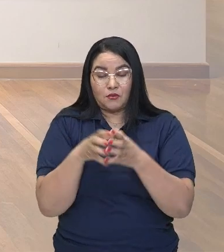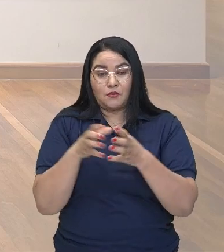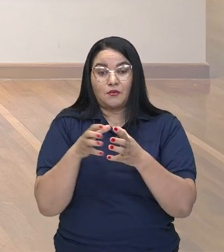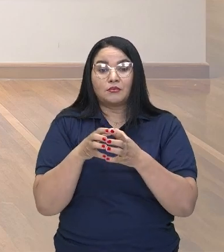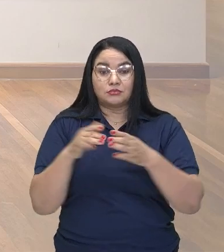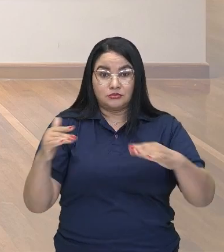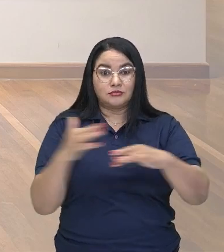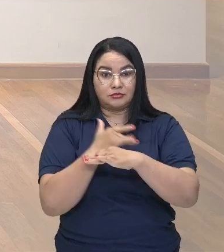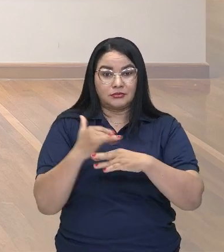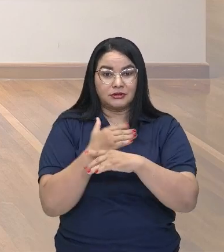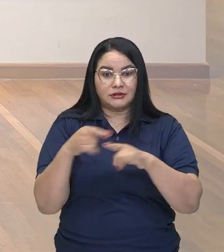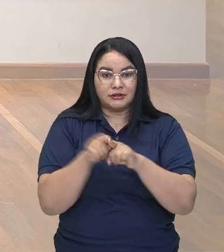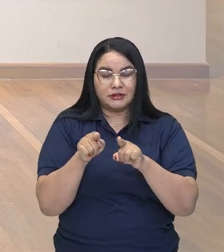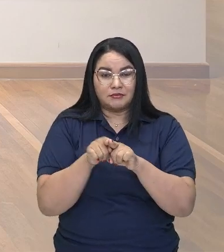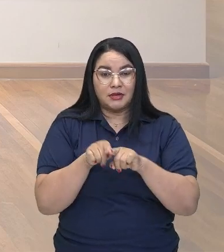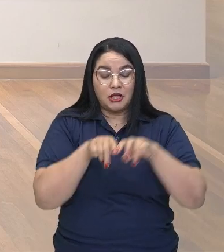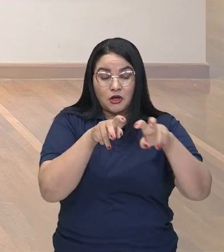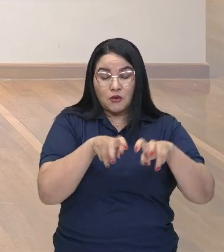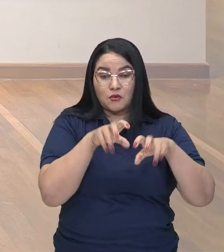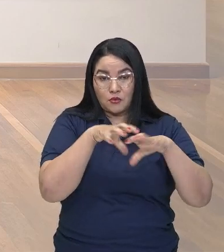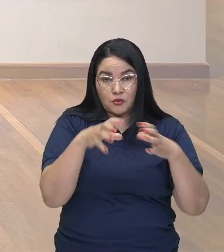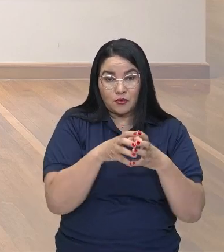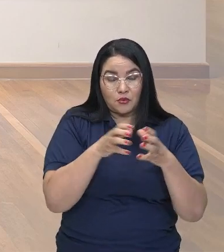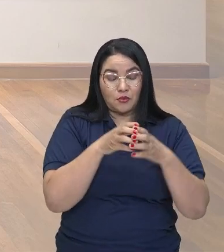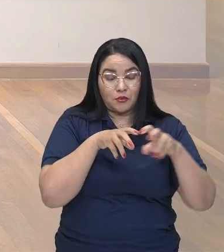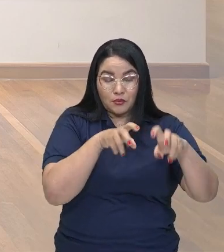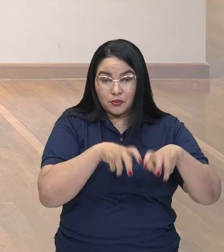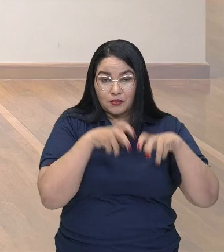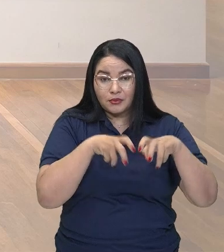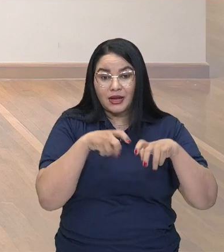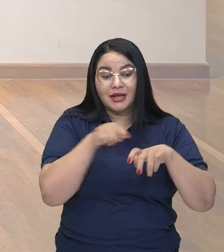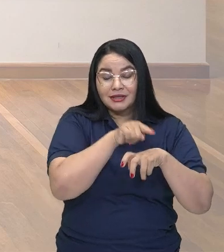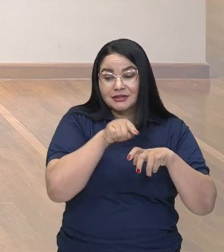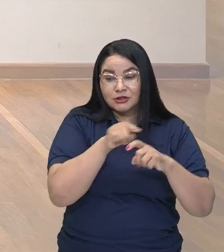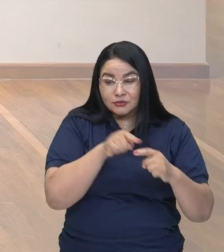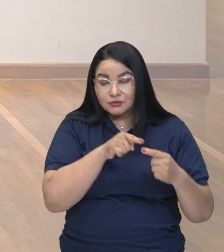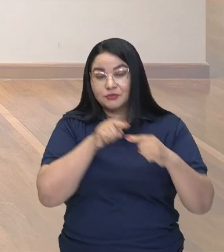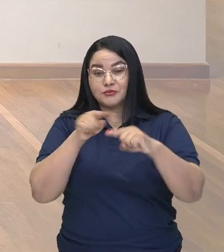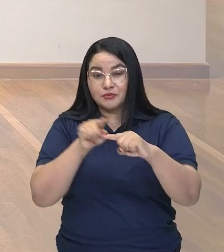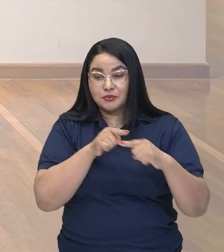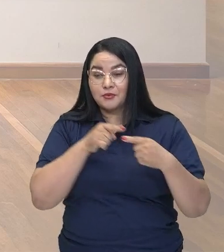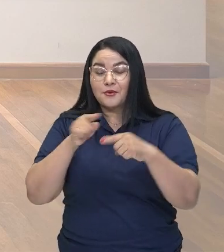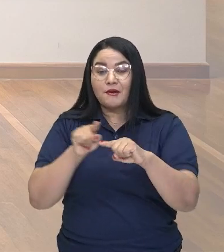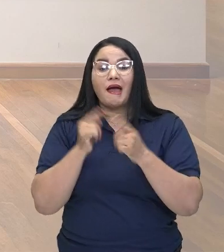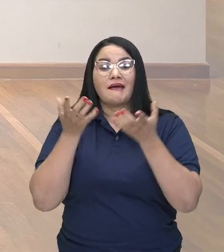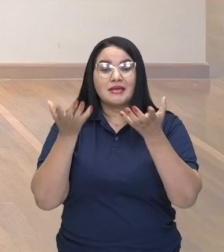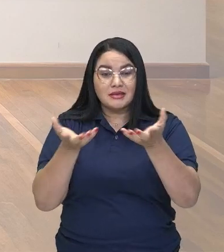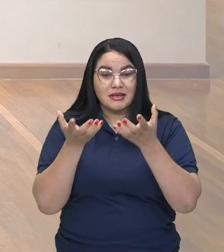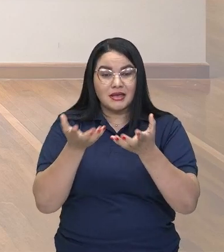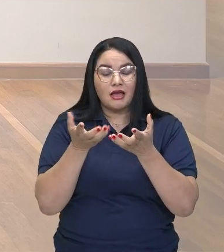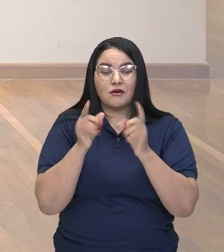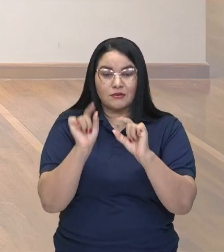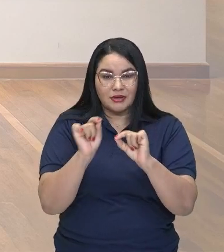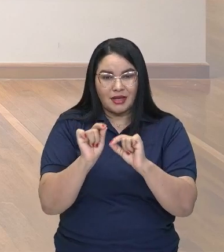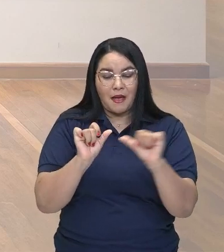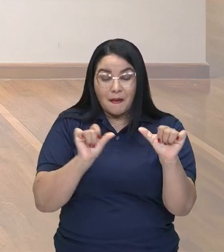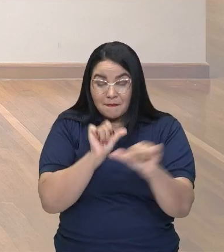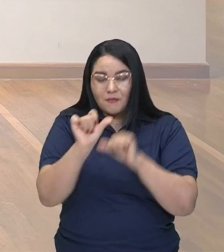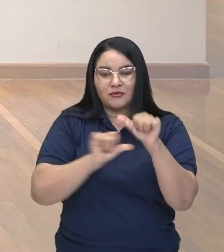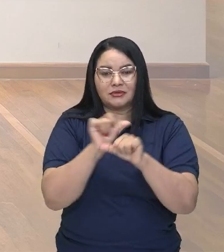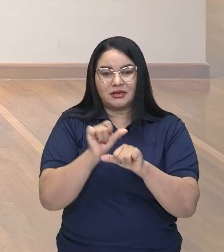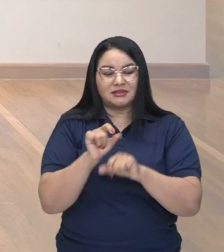urbana e o operariado, que passaram a pressionar por mudanças. Então, ninguém mais